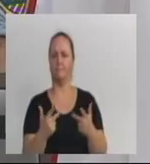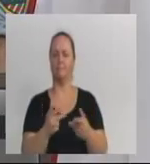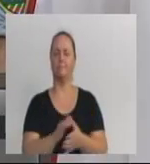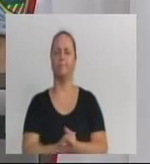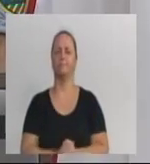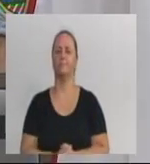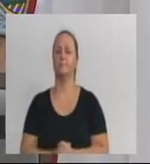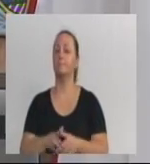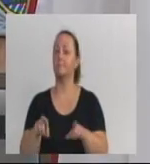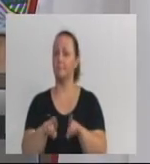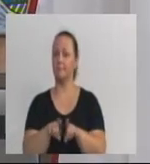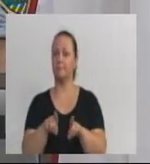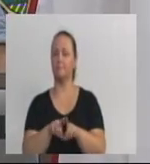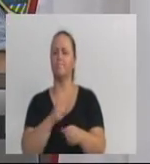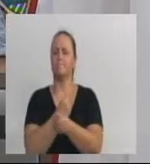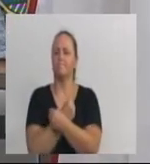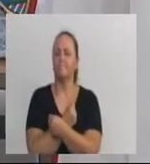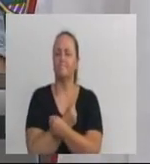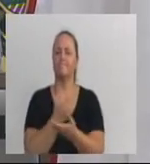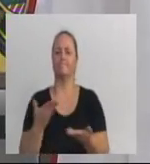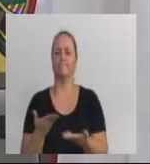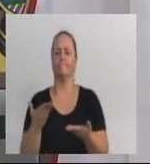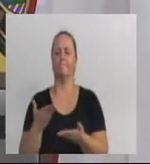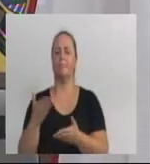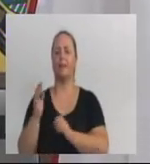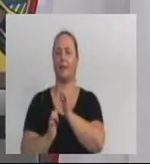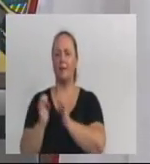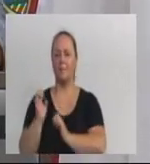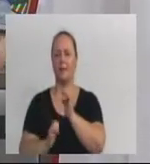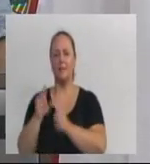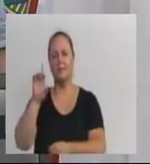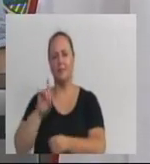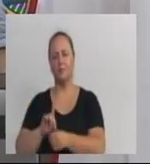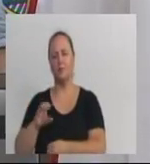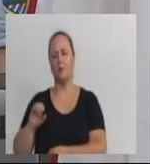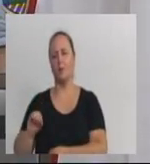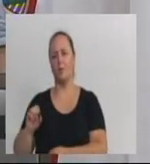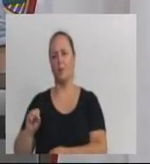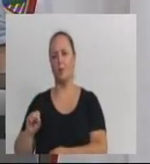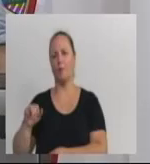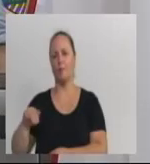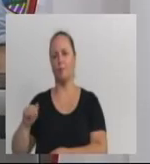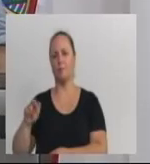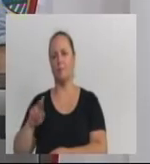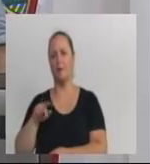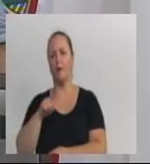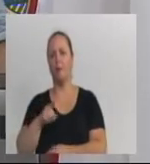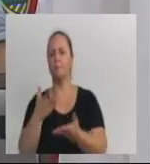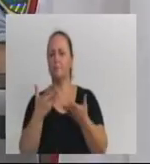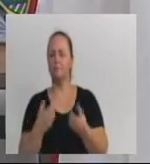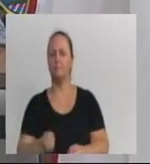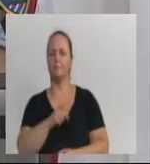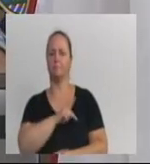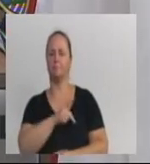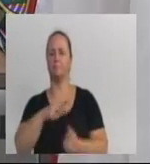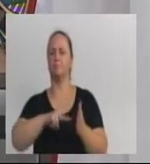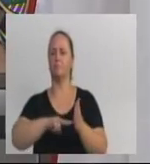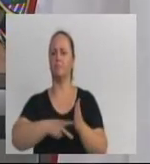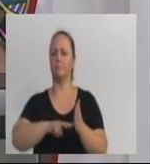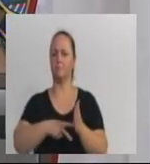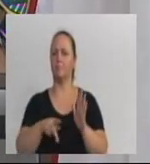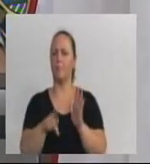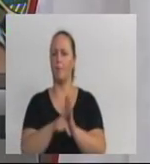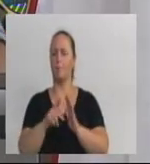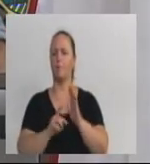empresário Osmar Labs, que assumiu a coordenação da Intersindical Patronal de Blumenau e Região. Osmar, que atua no Sindicato das Empresas